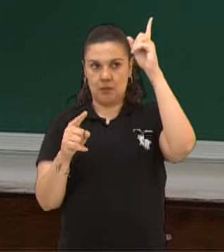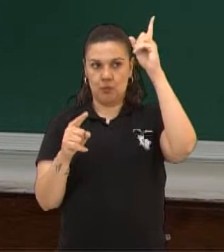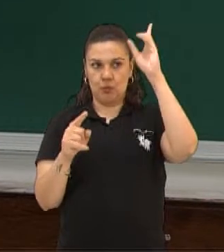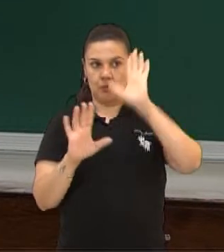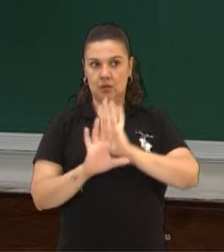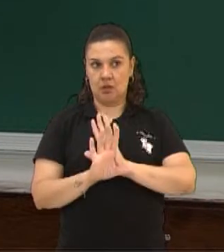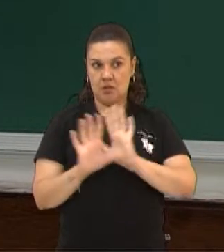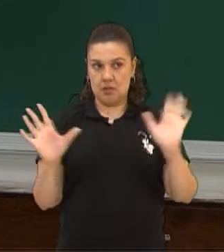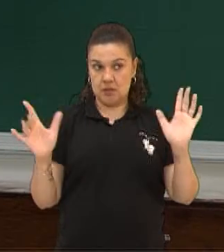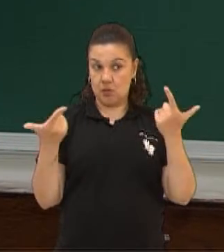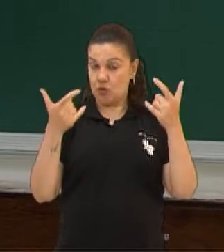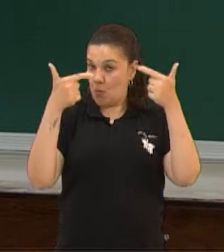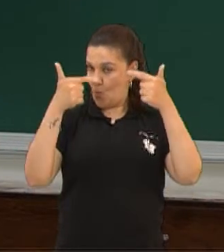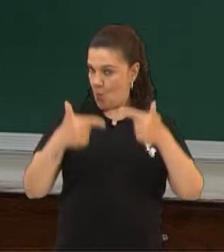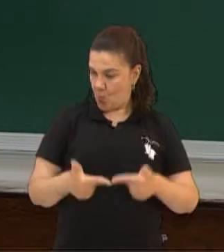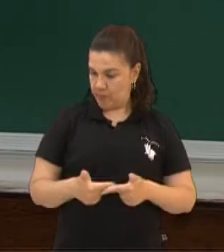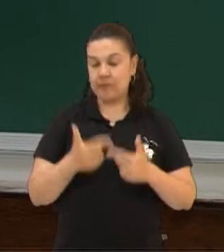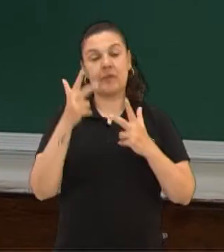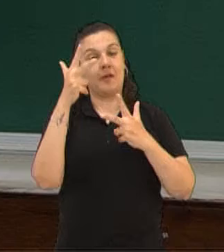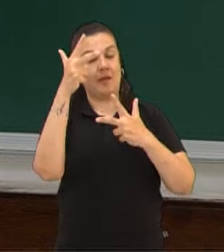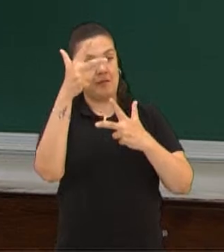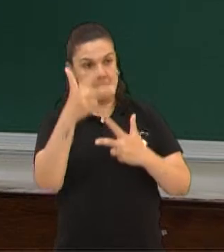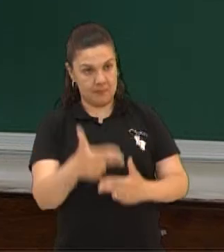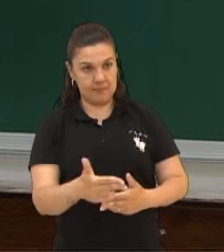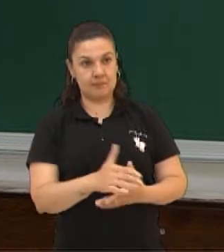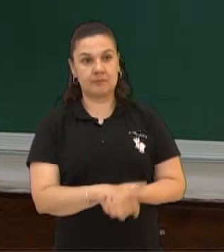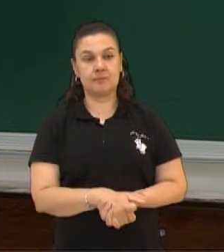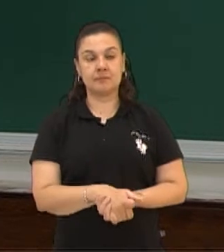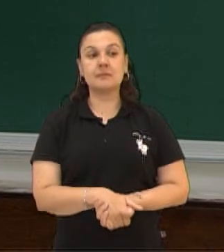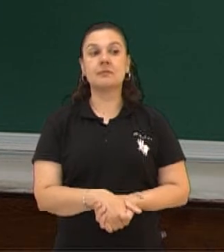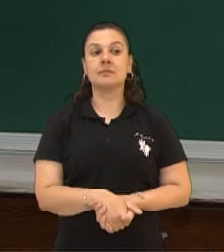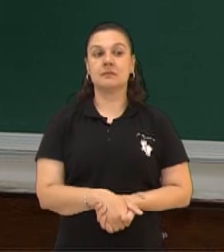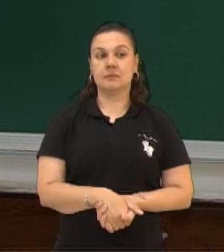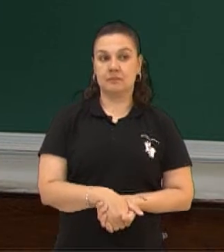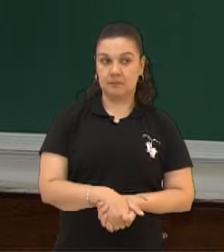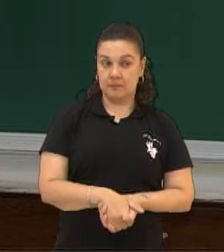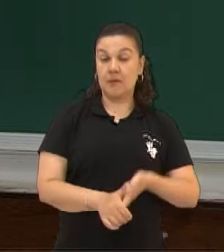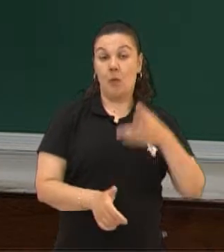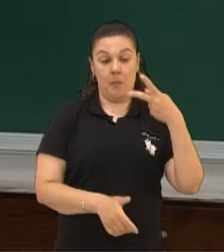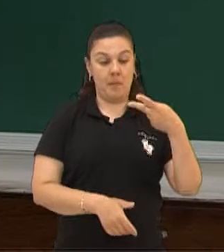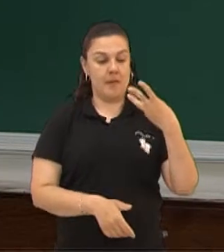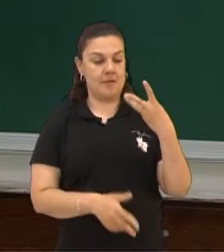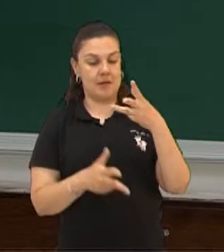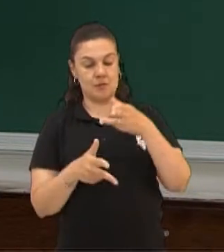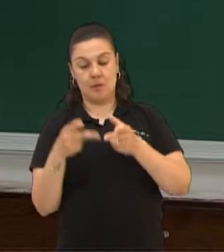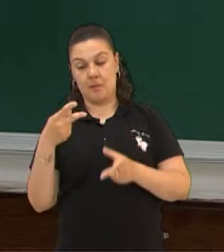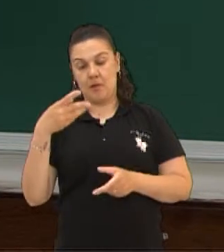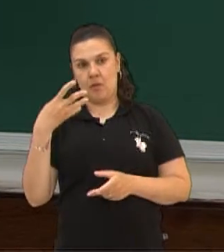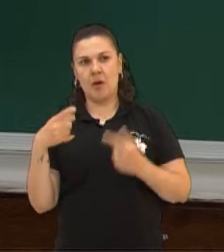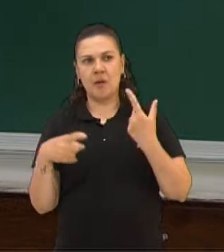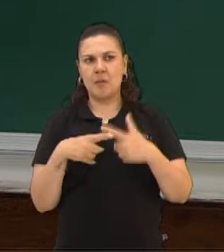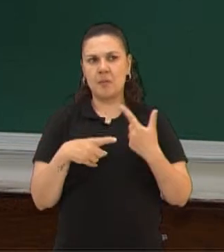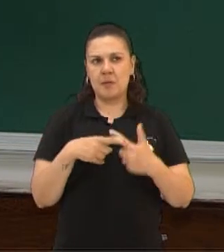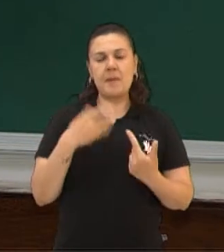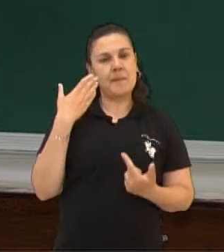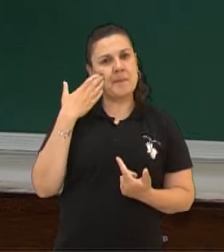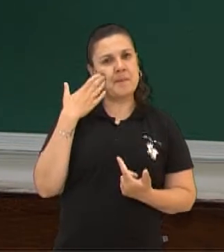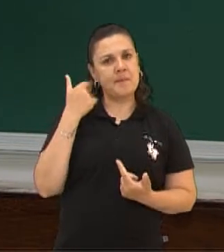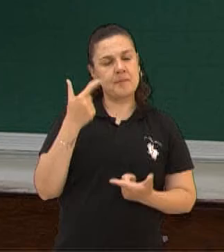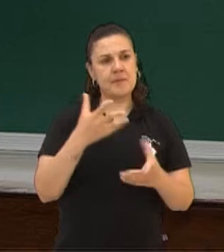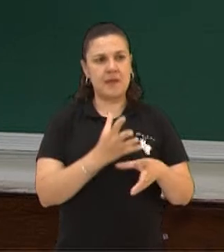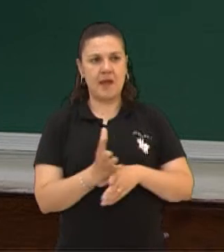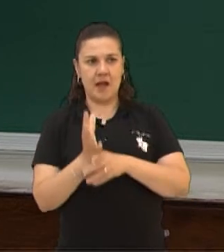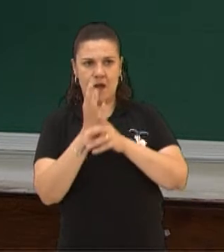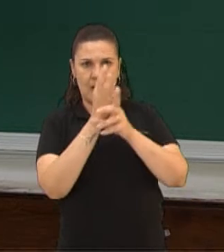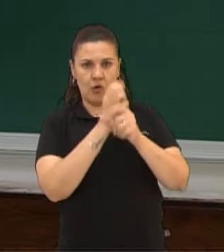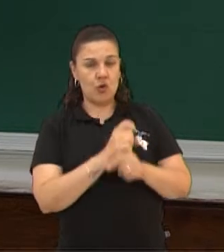se não tivesse nenhum buraco, também teria o P3 igual ao P4. Para que isso? Para a gente precisar